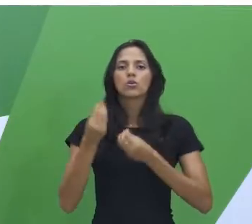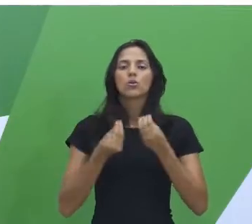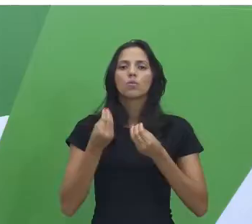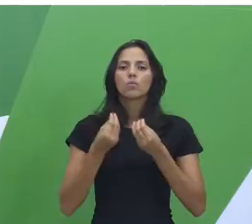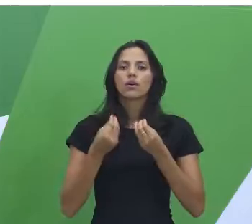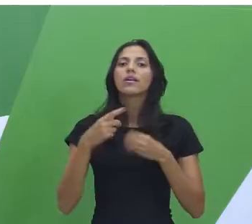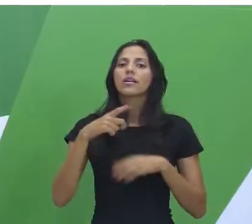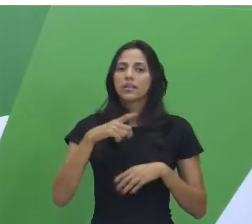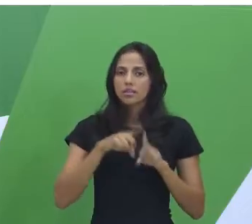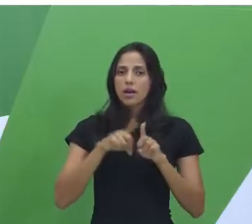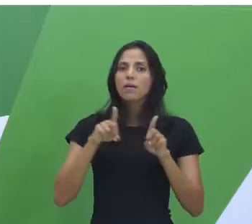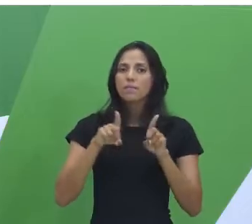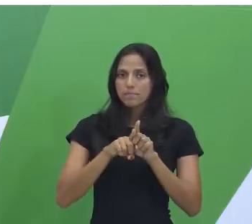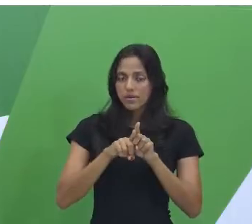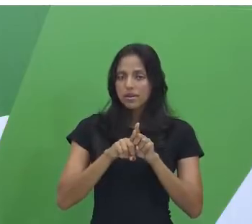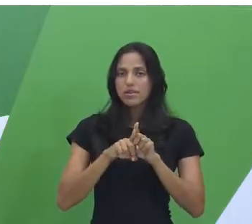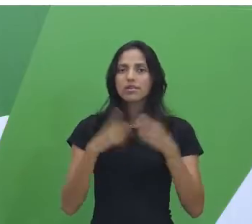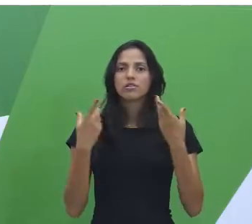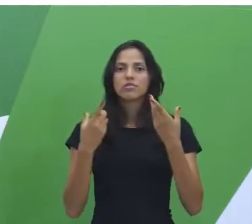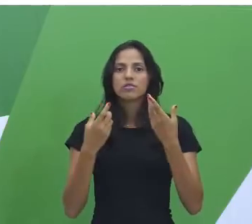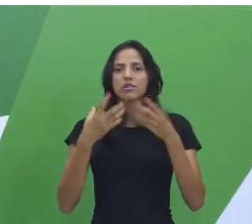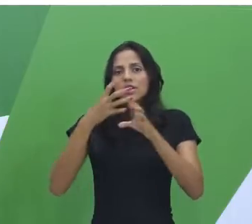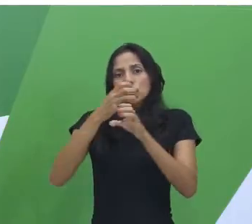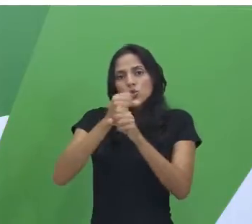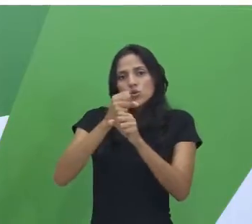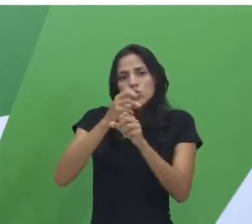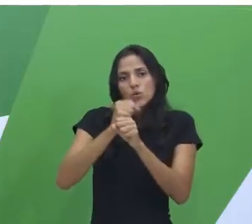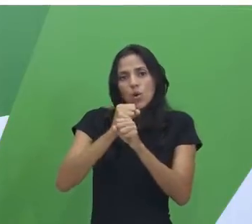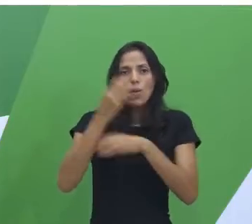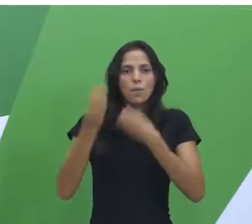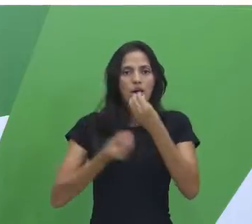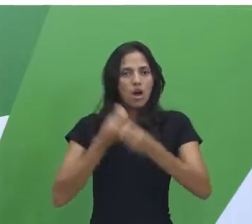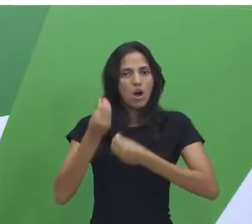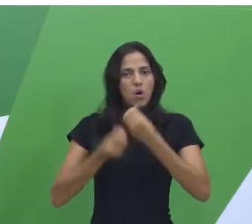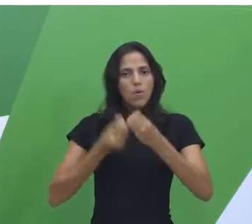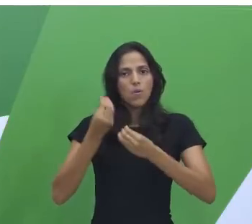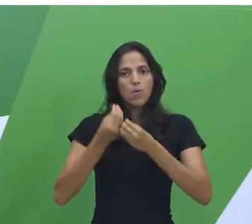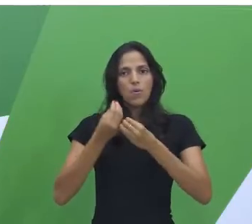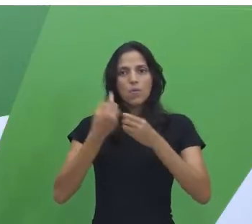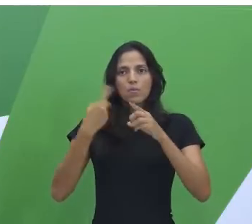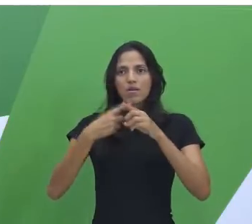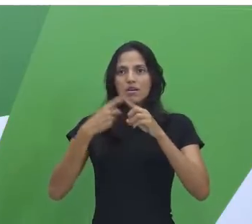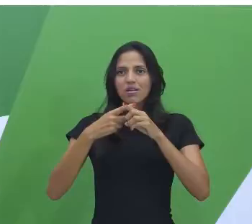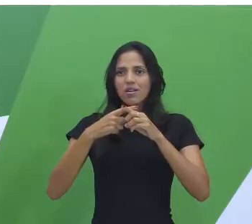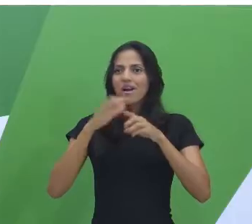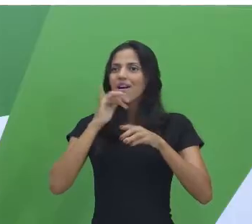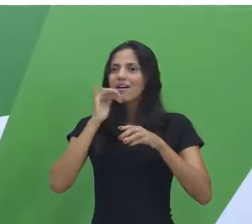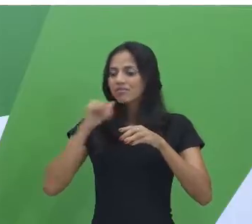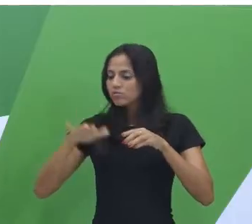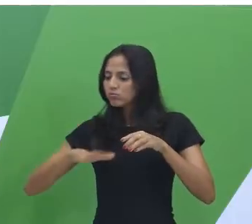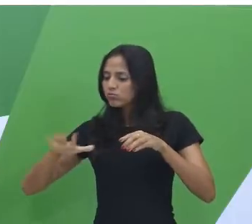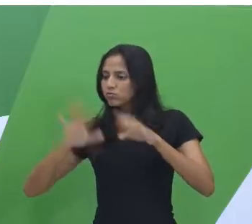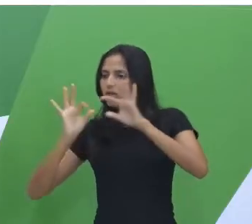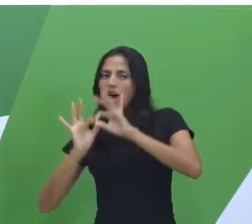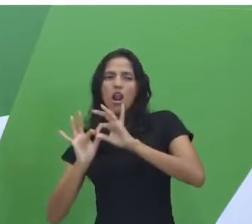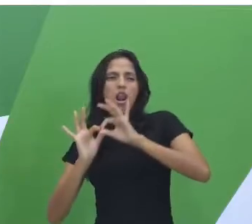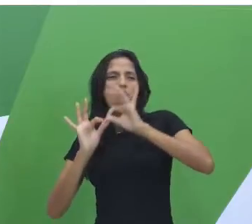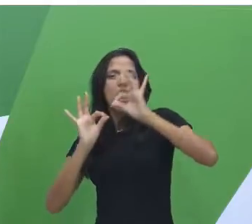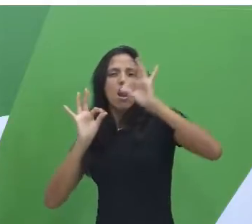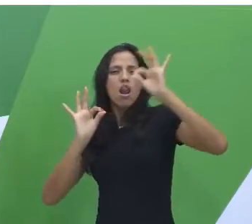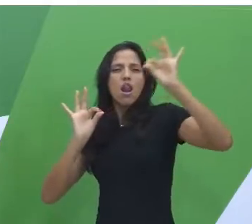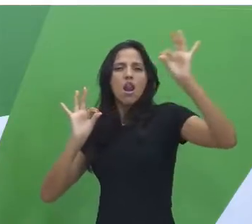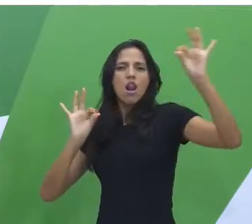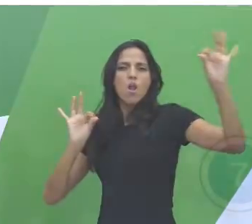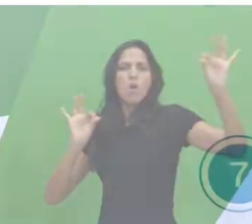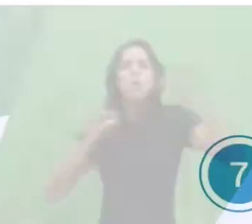e a necessidade do cálculo de grandes distâncias. Então, observe como é que isso surgiu.